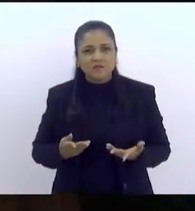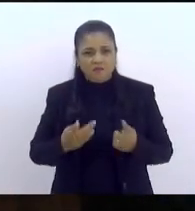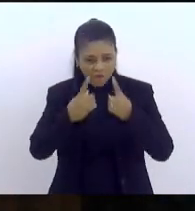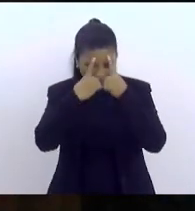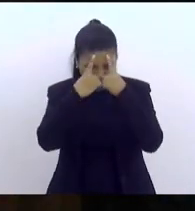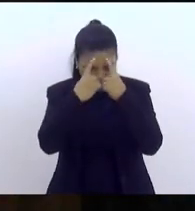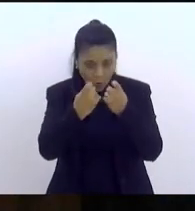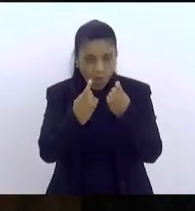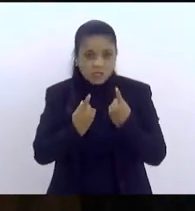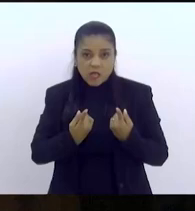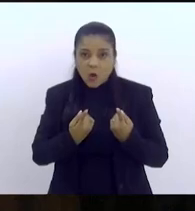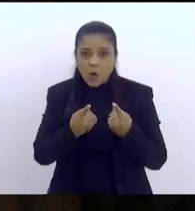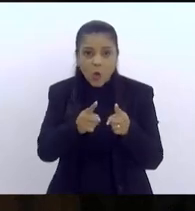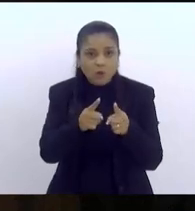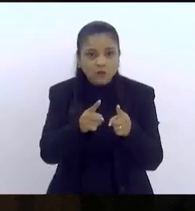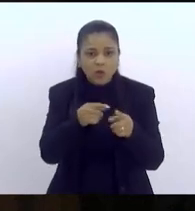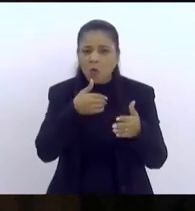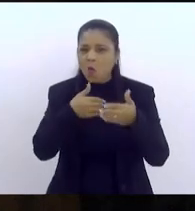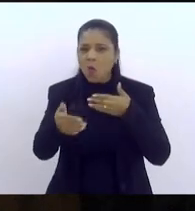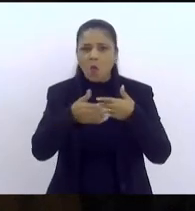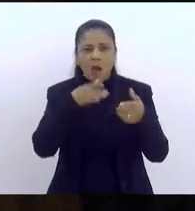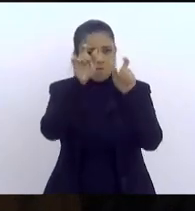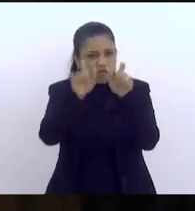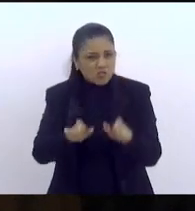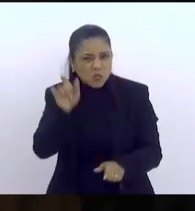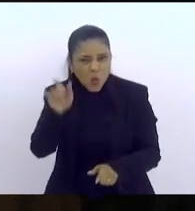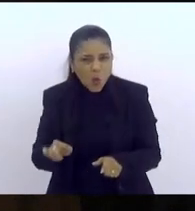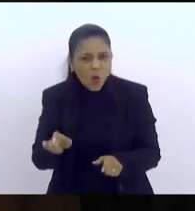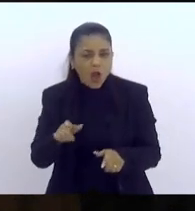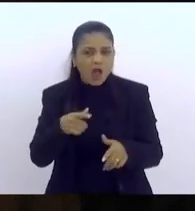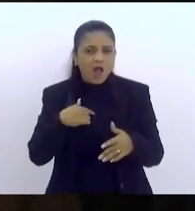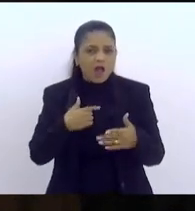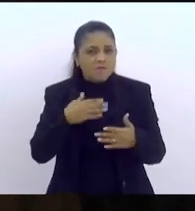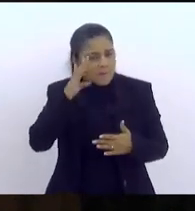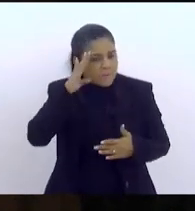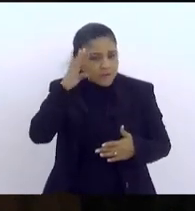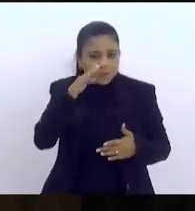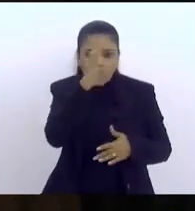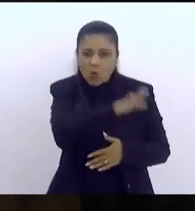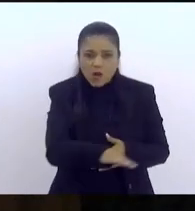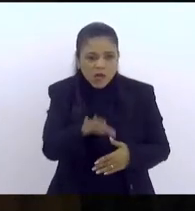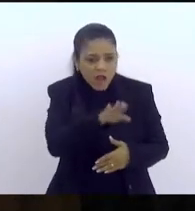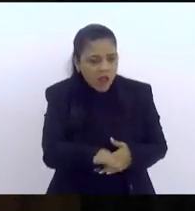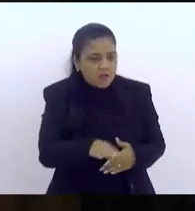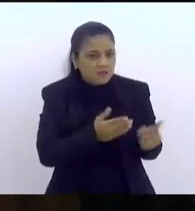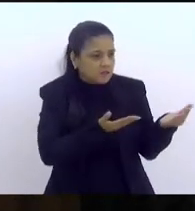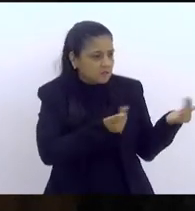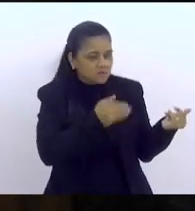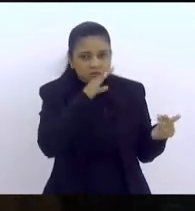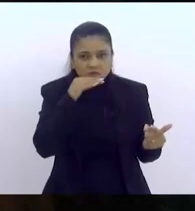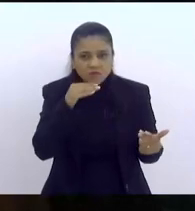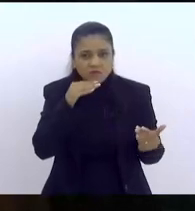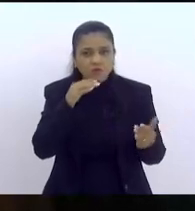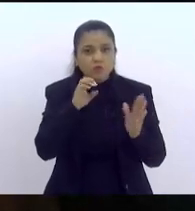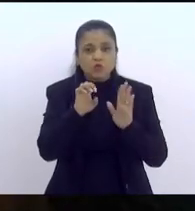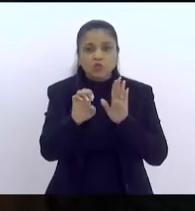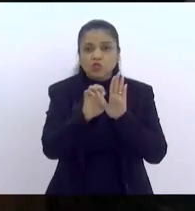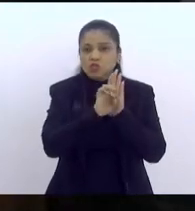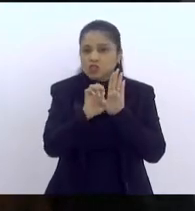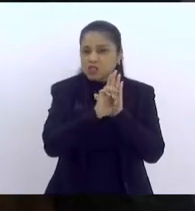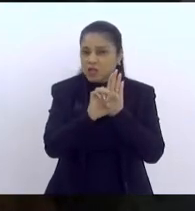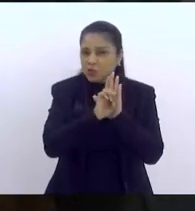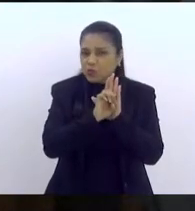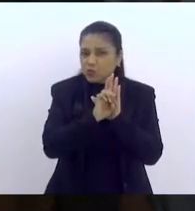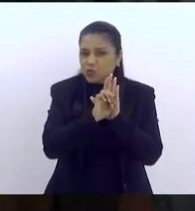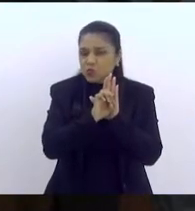violência contra qualquer pessoa, mas violência contra criança e adolescente, que o Estatuto traz como prioridade absoluta,